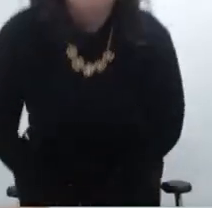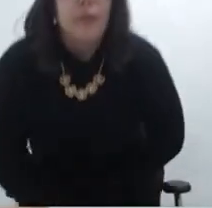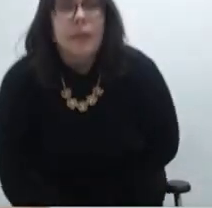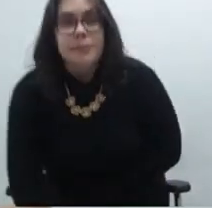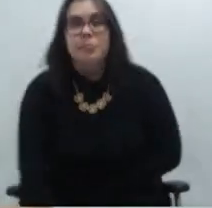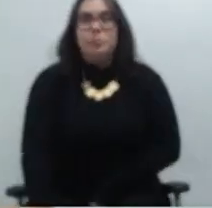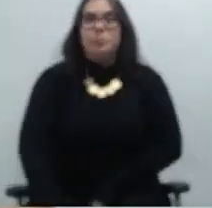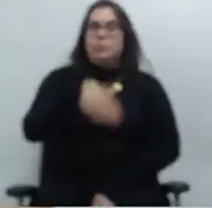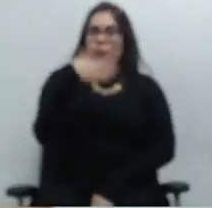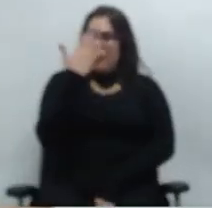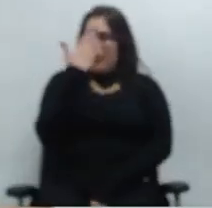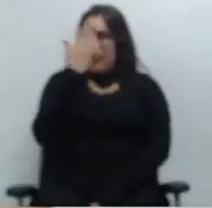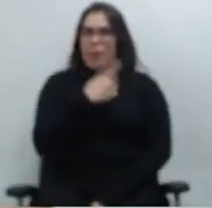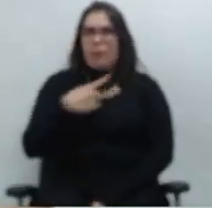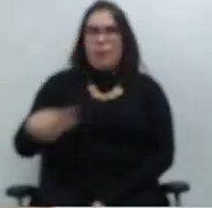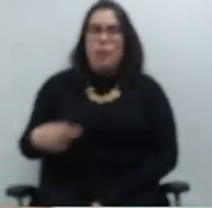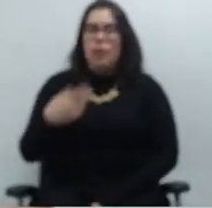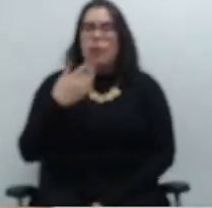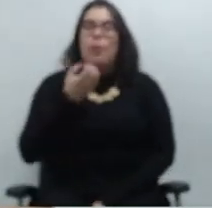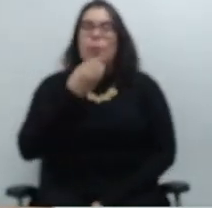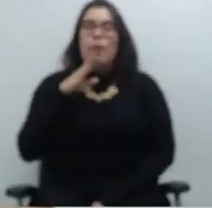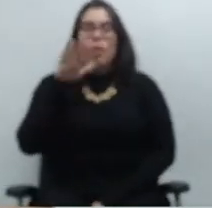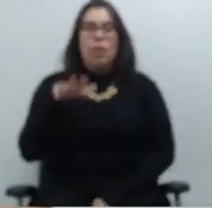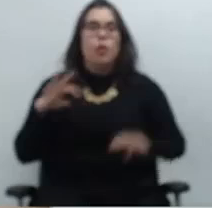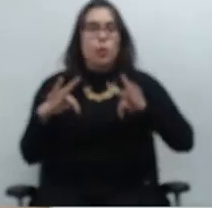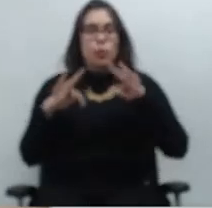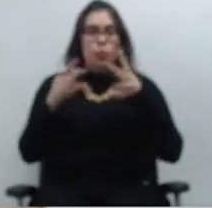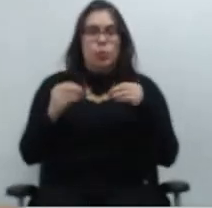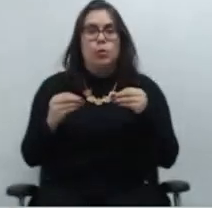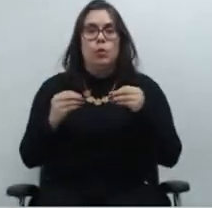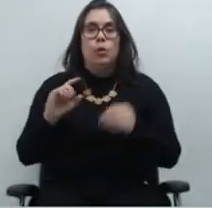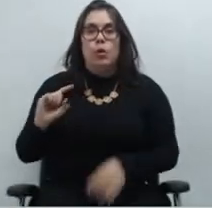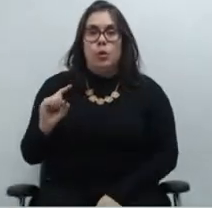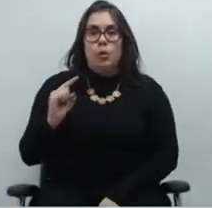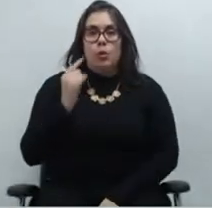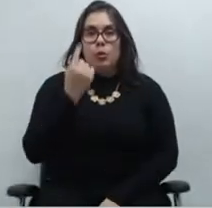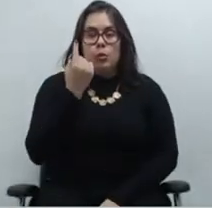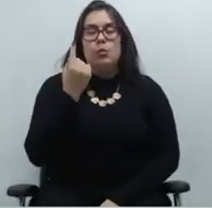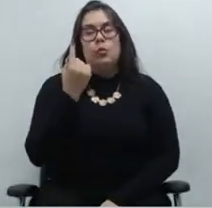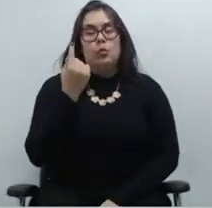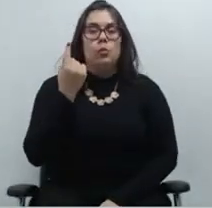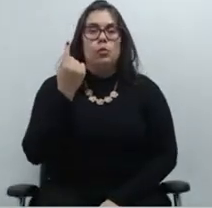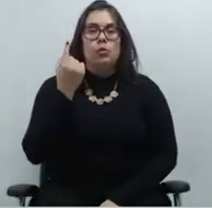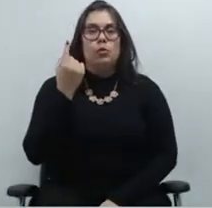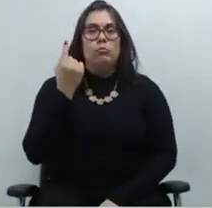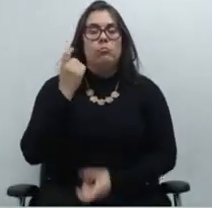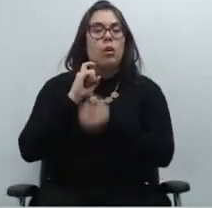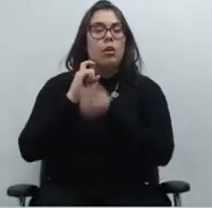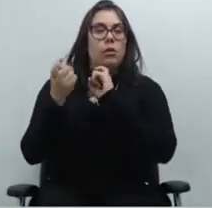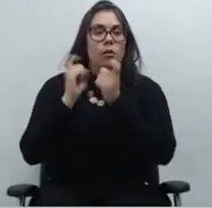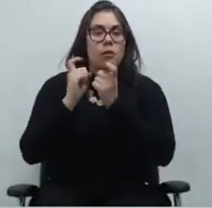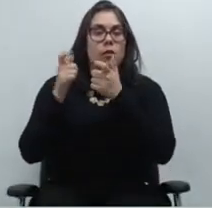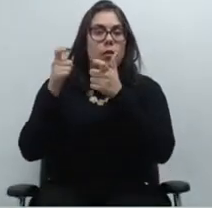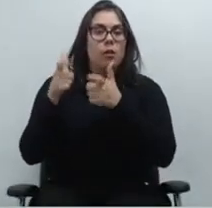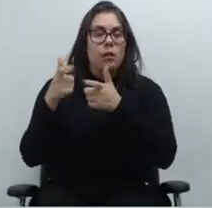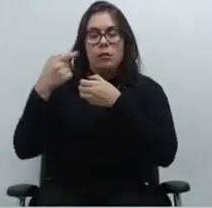Eu queria registrar a minha penúltima sessão aqui no Conselho Superior, a última sessão vai ser em Marília, né, na inauguração da